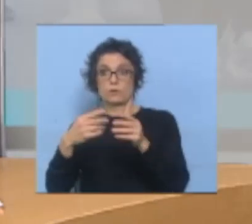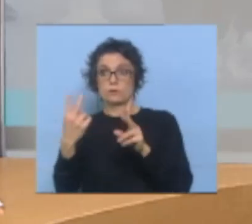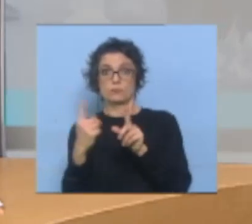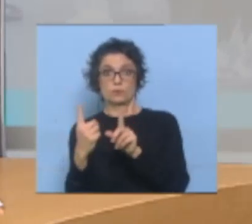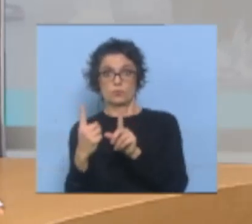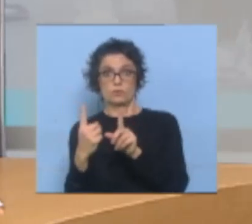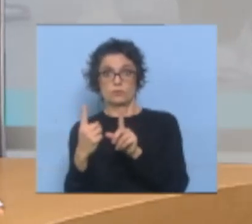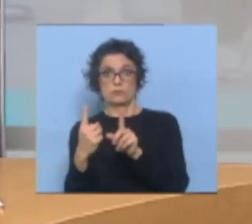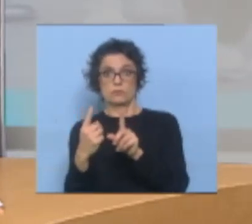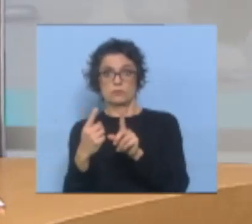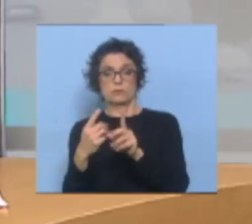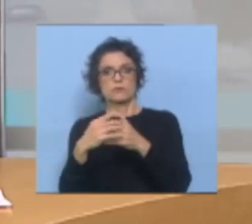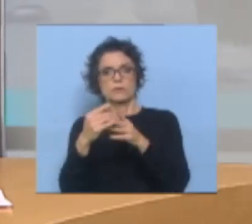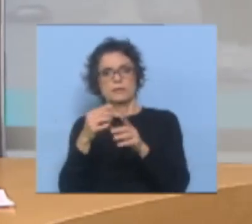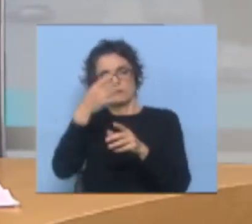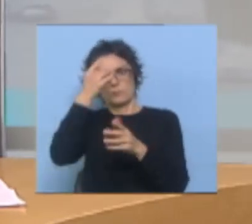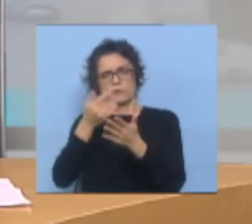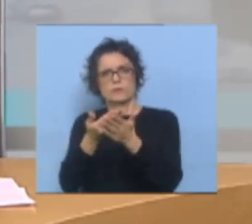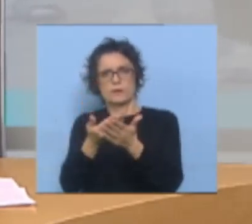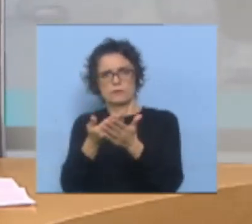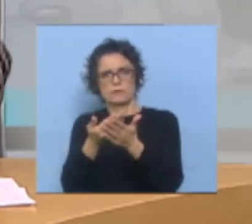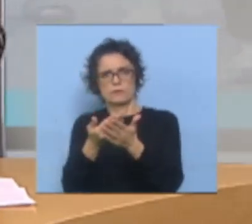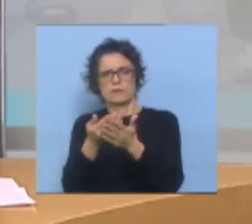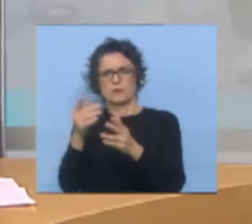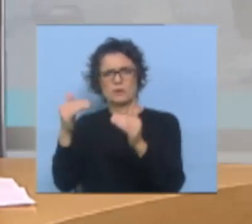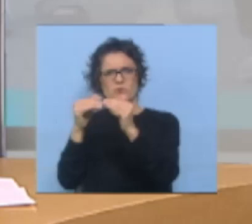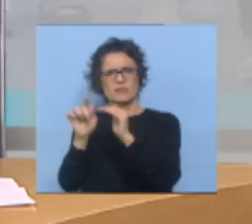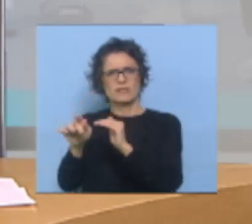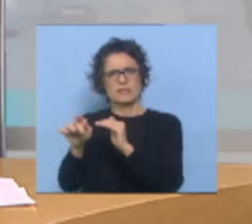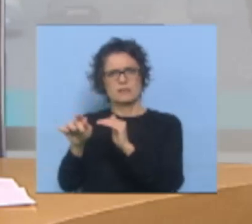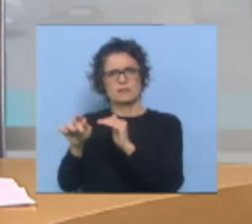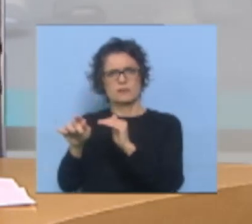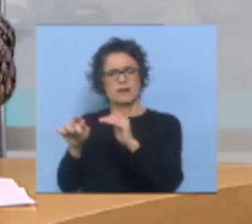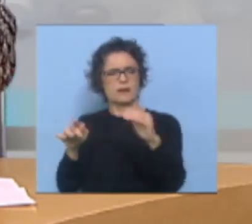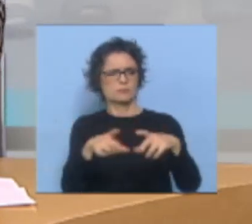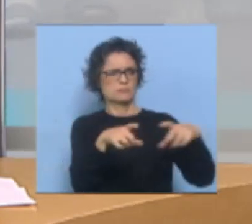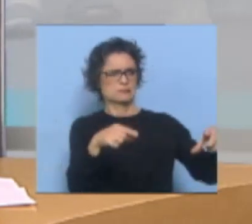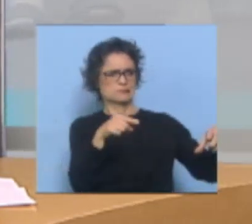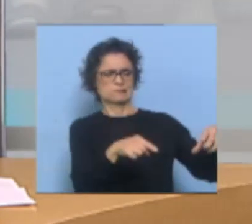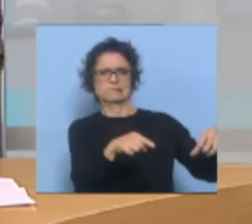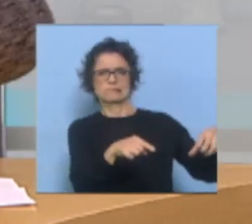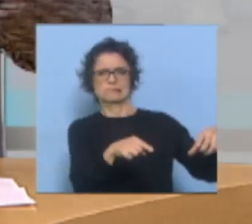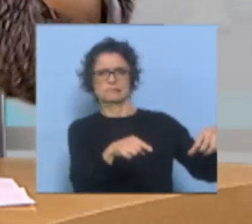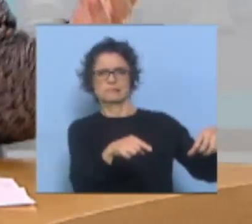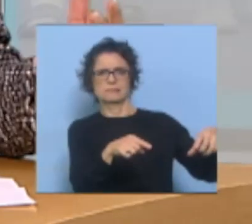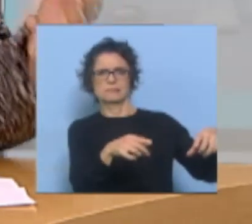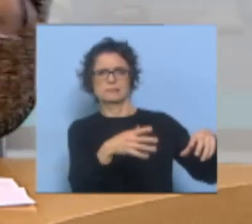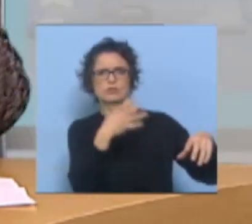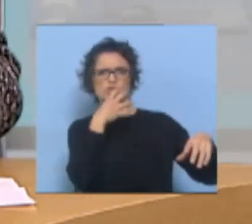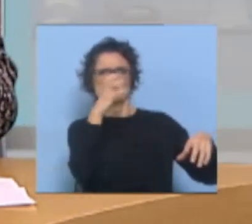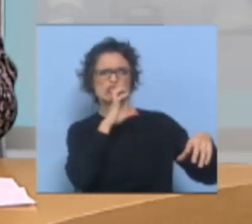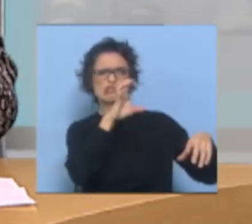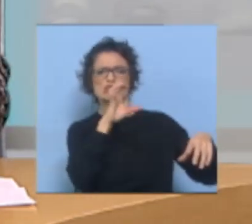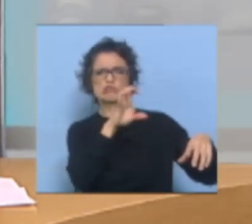deste nível, imaginamos o que é o nível de insulto face ao estádio da turba